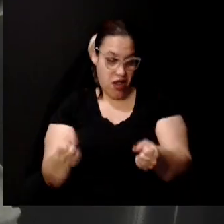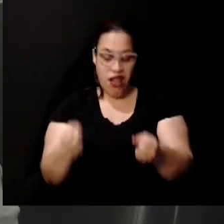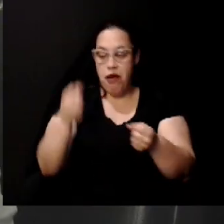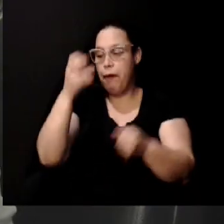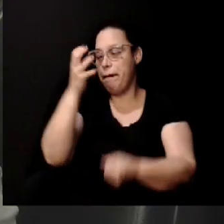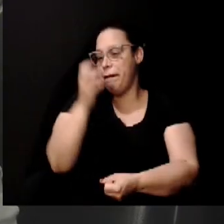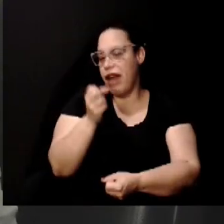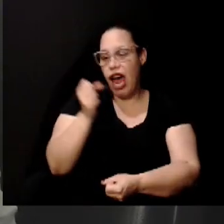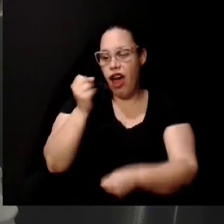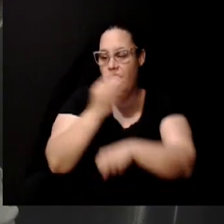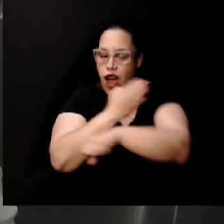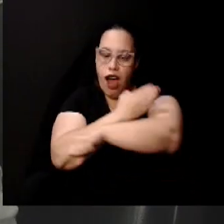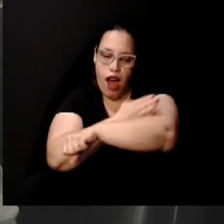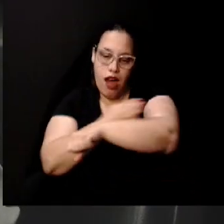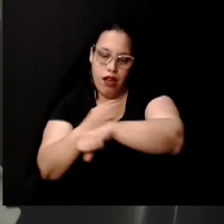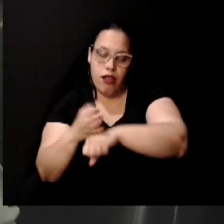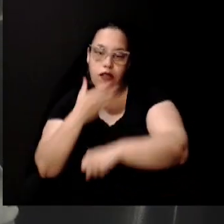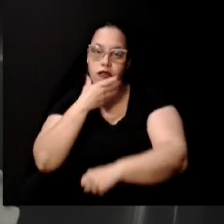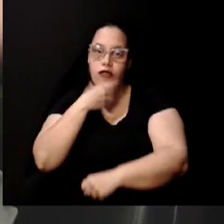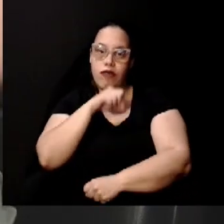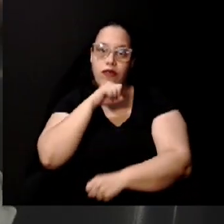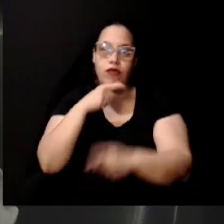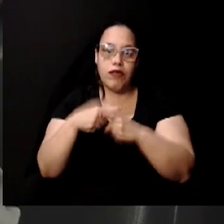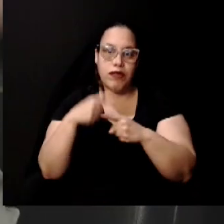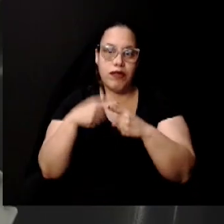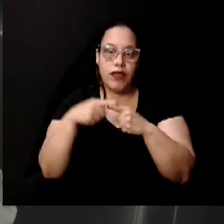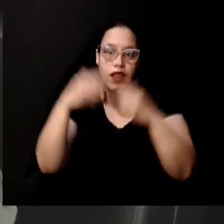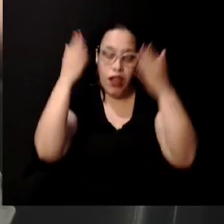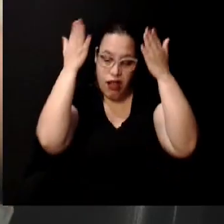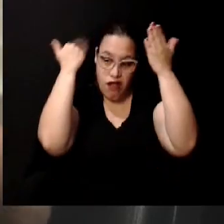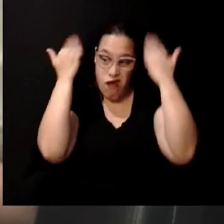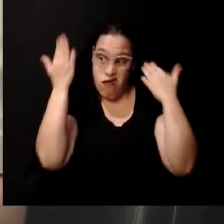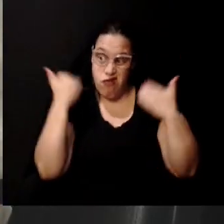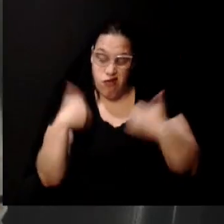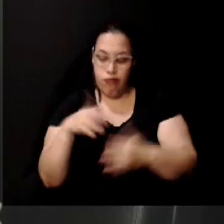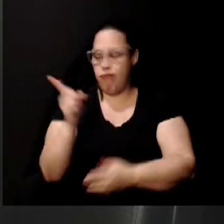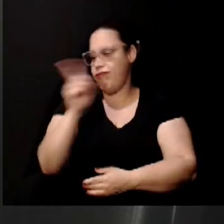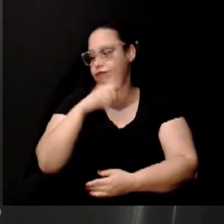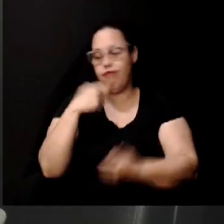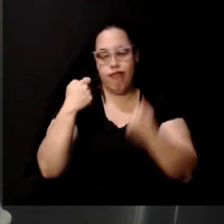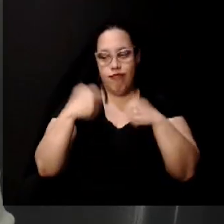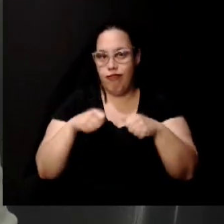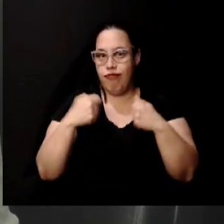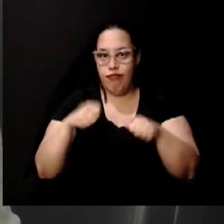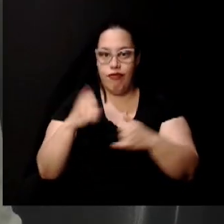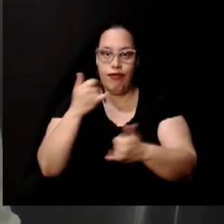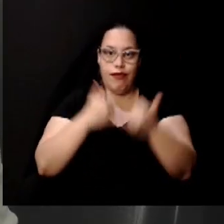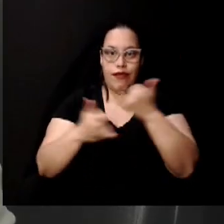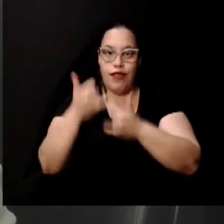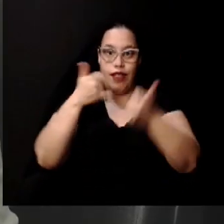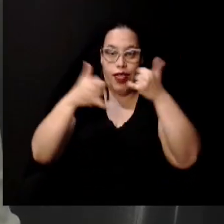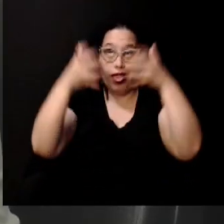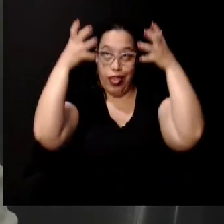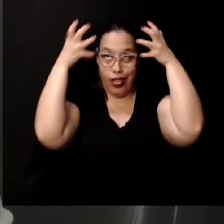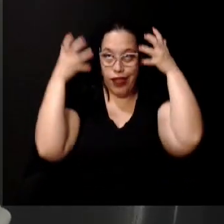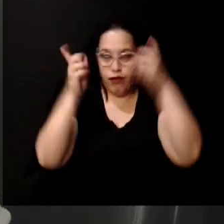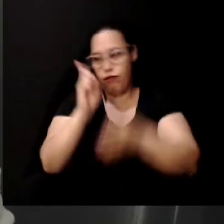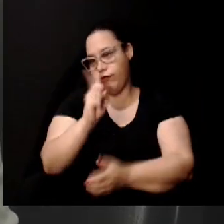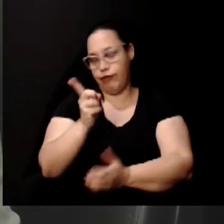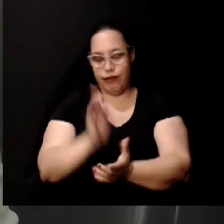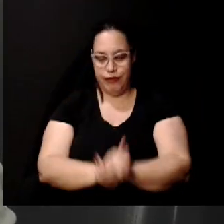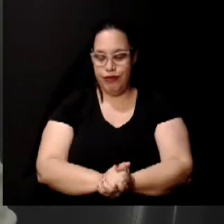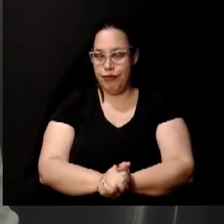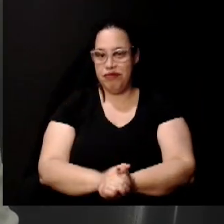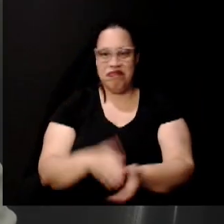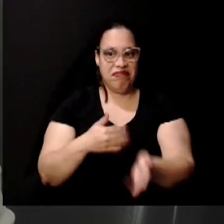como diz meu pai, não tem por que ficar jogando tinta na cabeça, né? Isso. Jogando química na cabeça. E eu não ligo muito para